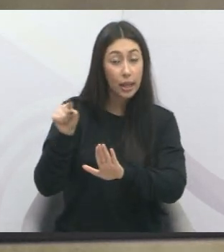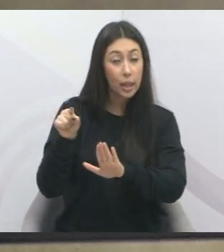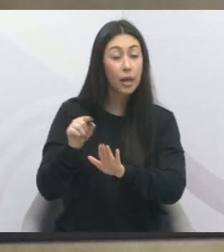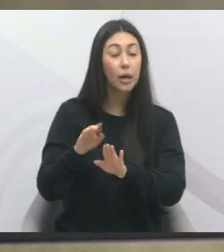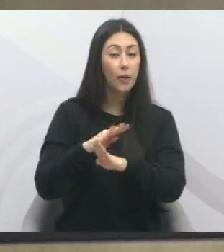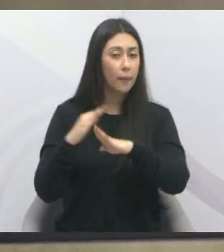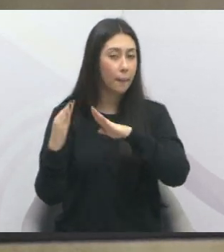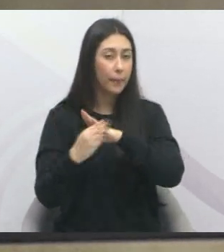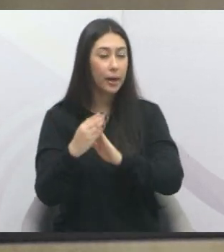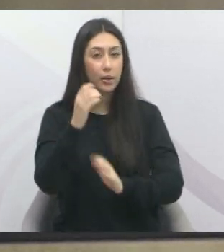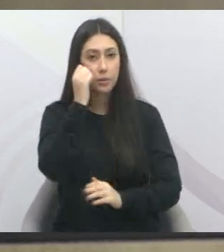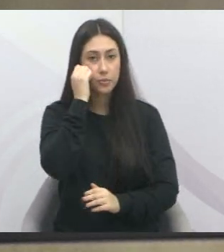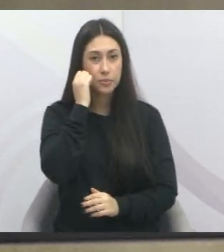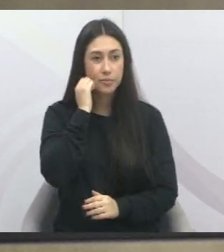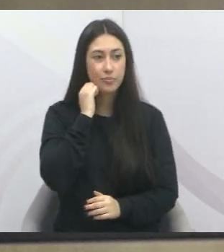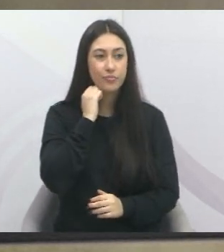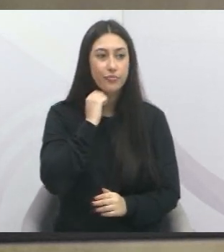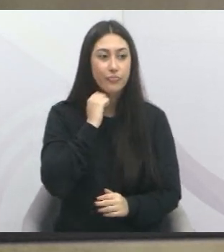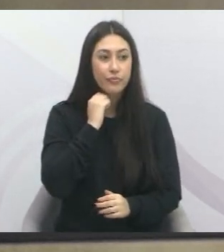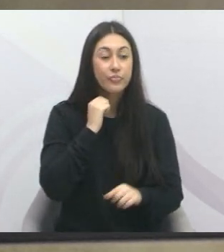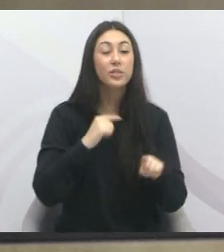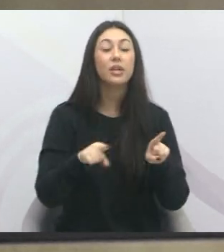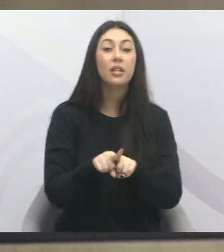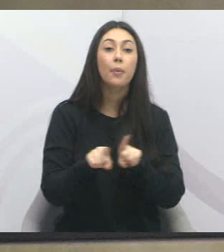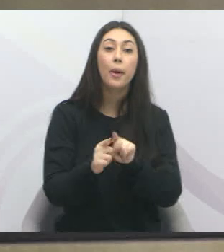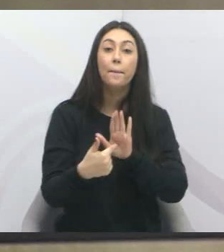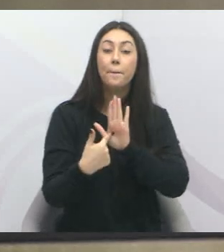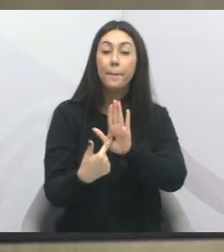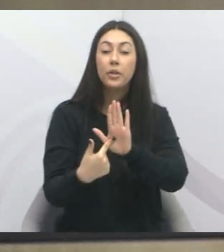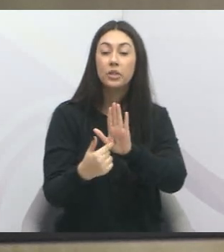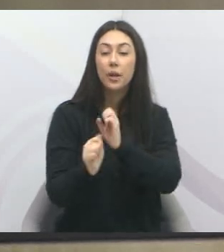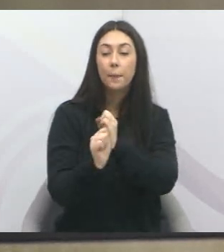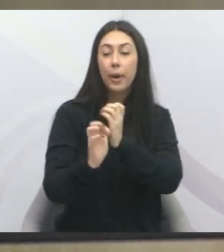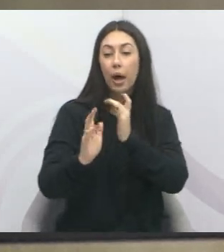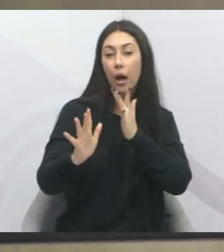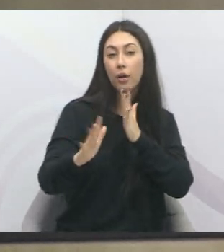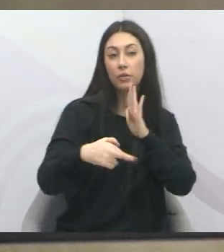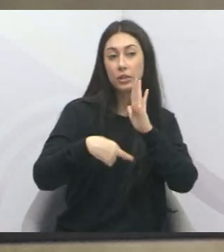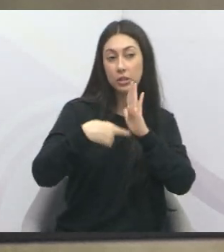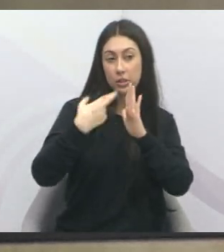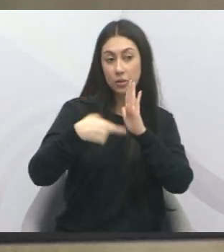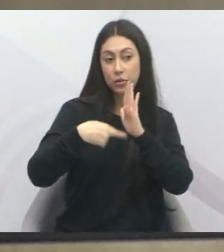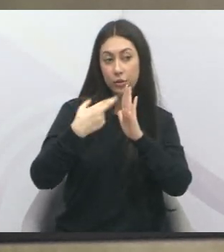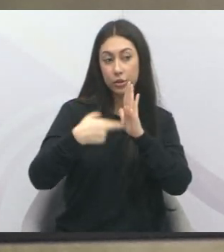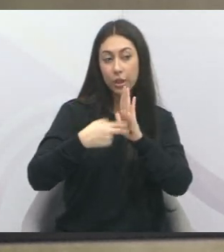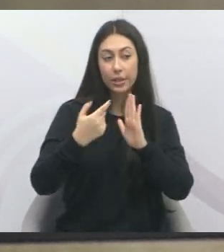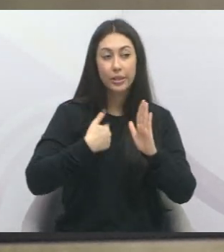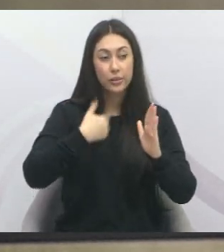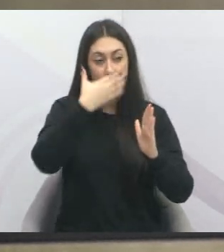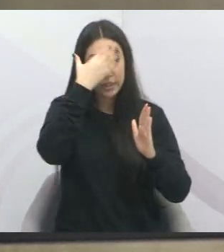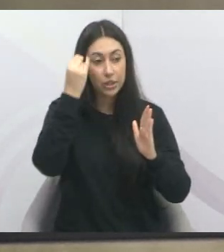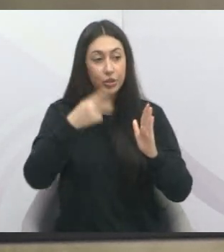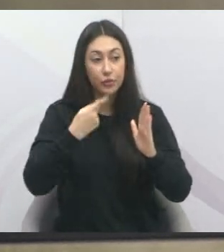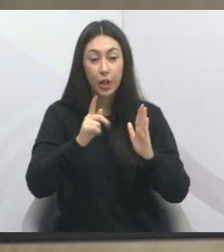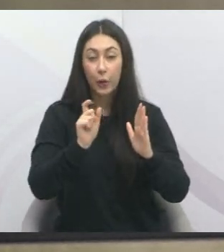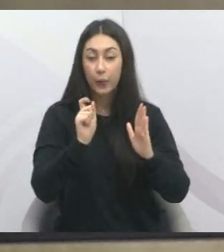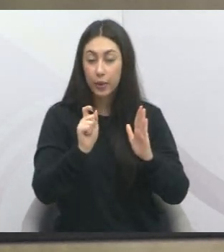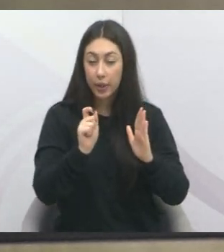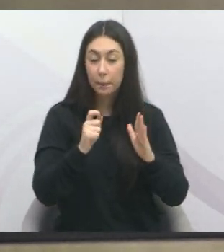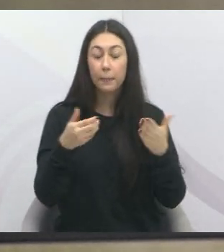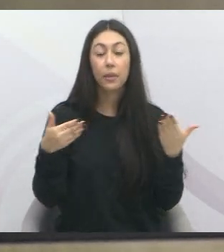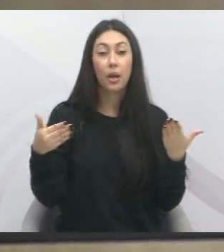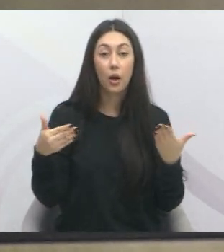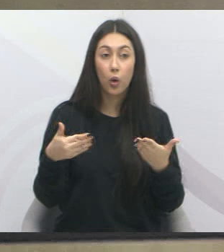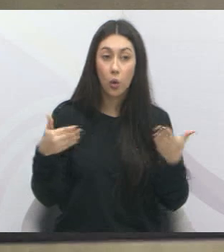lá, né? E a transparência da cirurgia, que eu tinha pulado, esqueci aqui, é o seguinte: